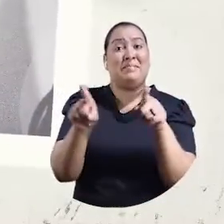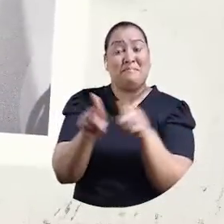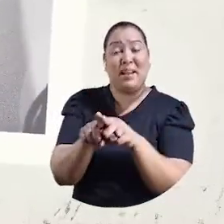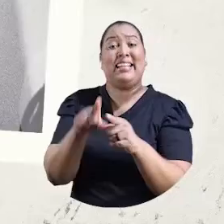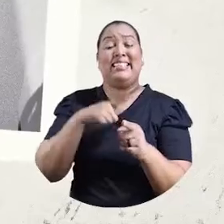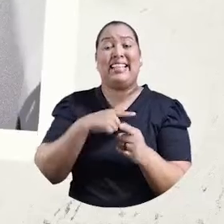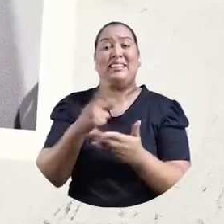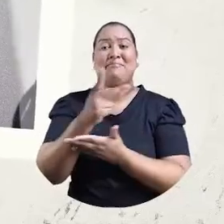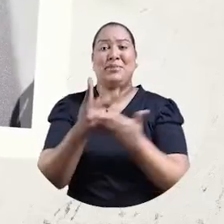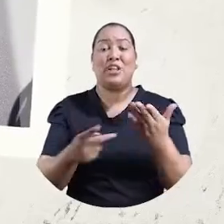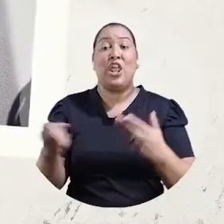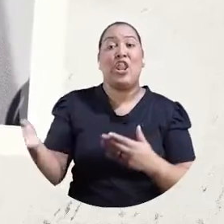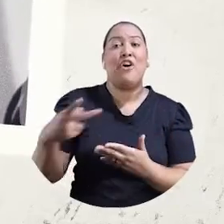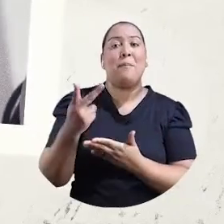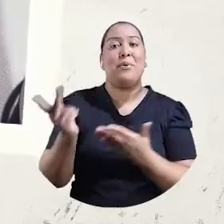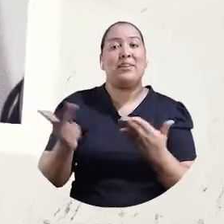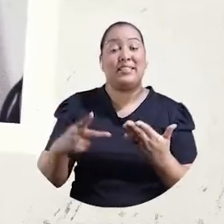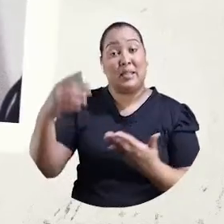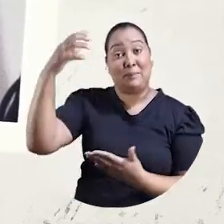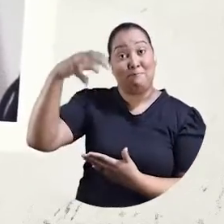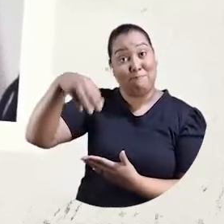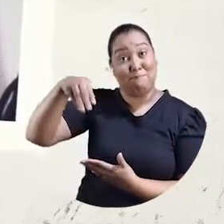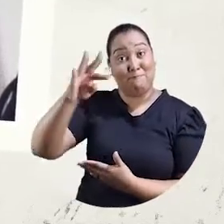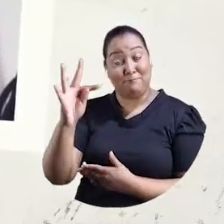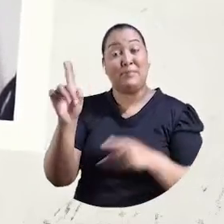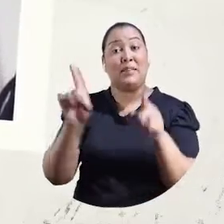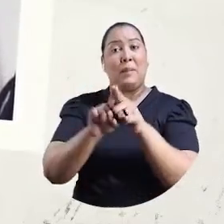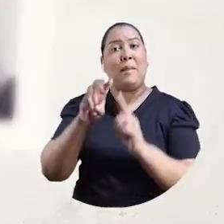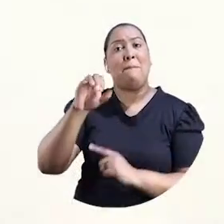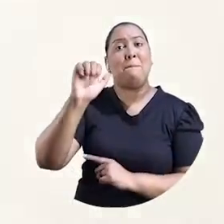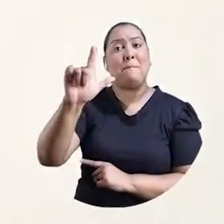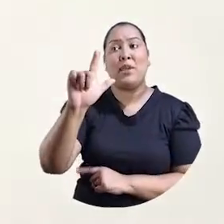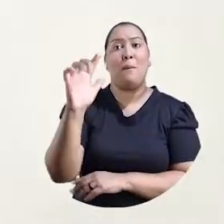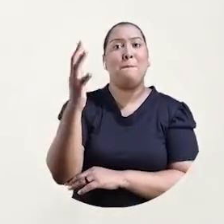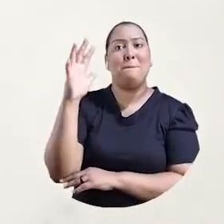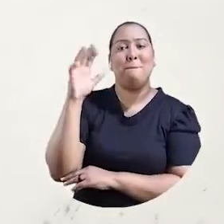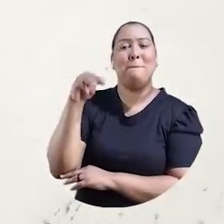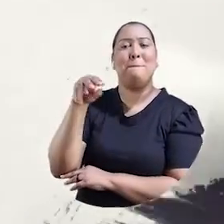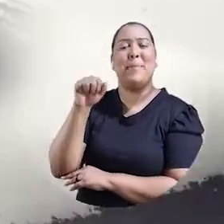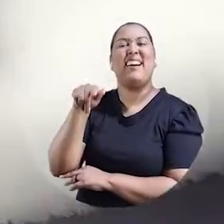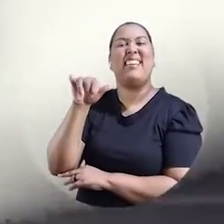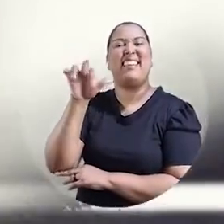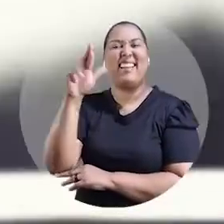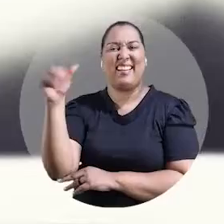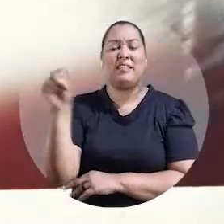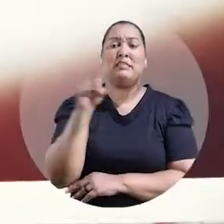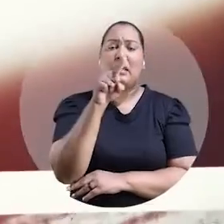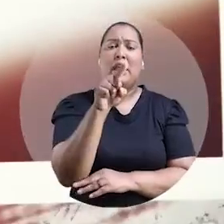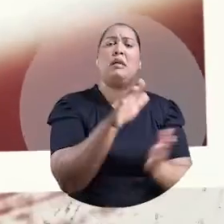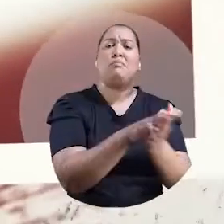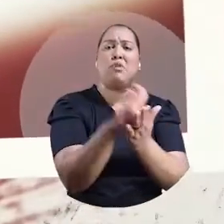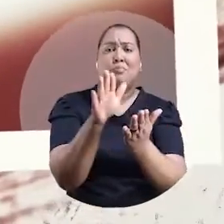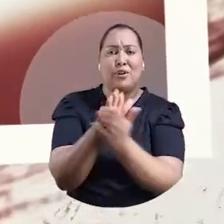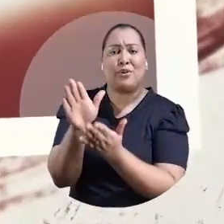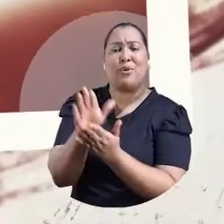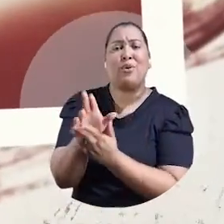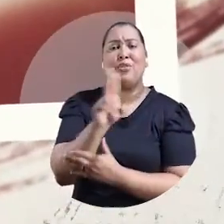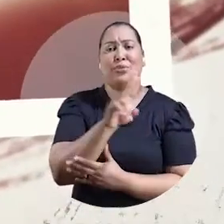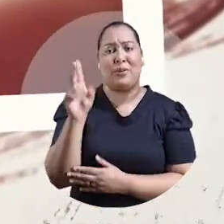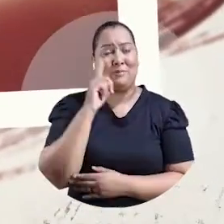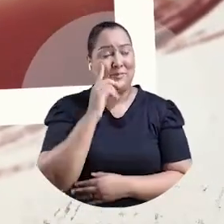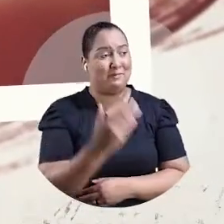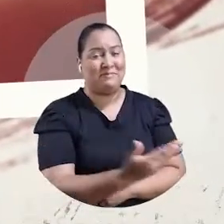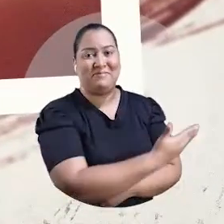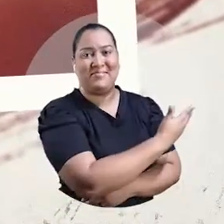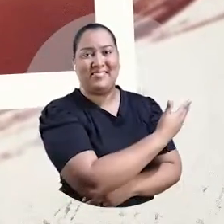Nova Poesia de Mato Grosso e Mil Mangueiras. Ivens também participou da coletânea lançada pela Entre Linhas,